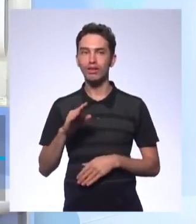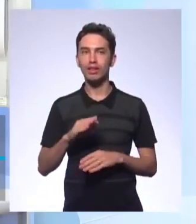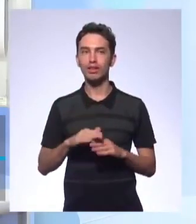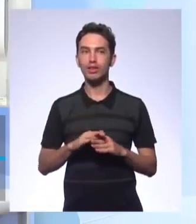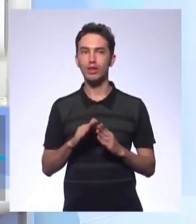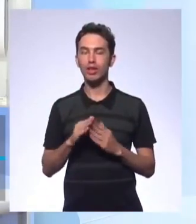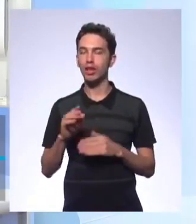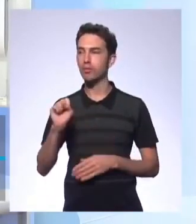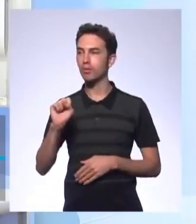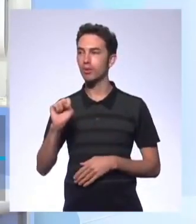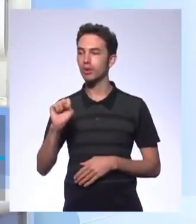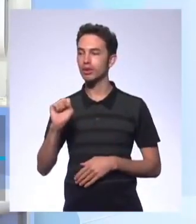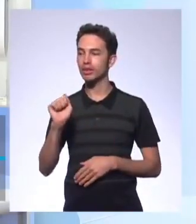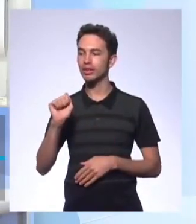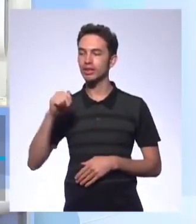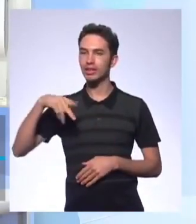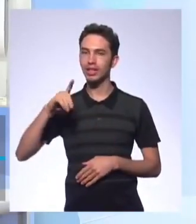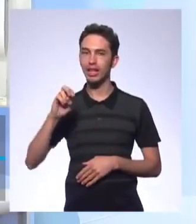Fornazaro, professora Sandra.